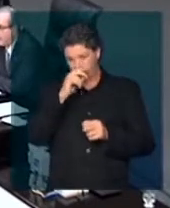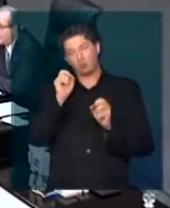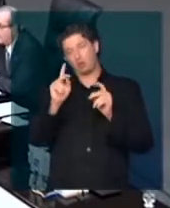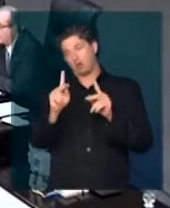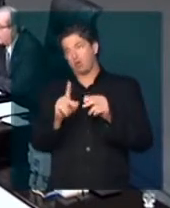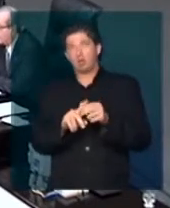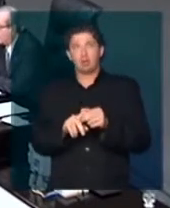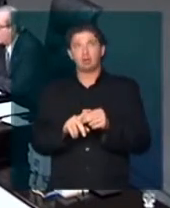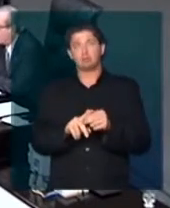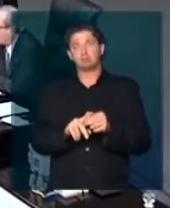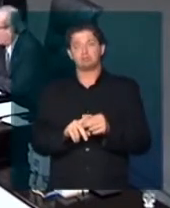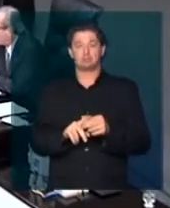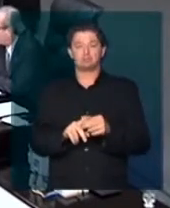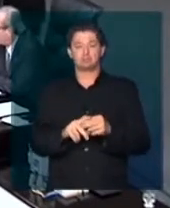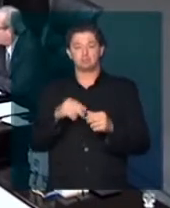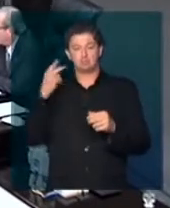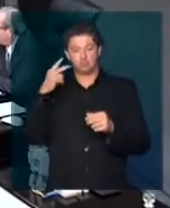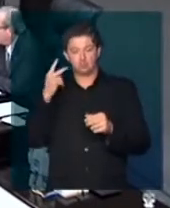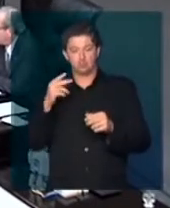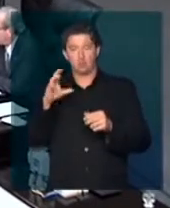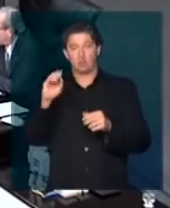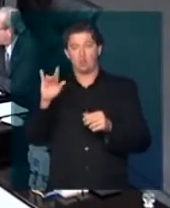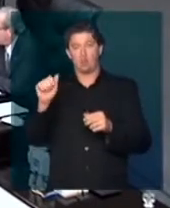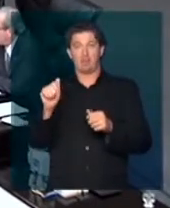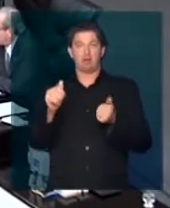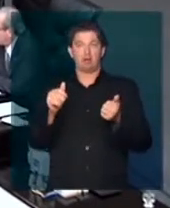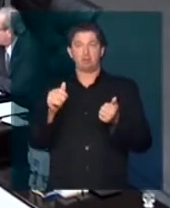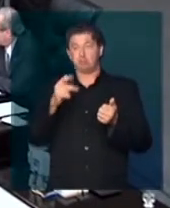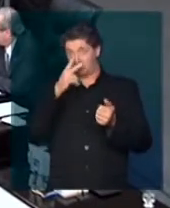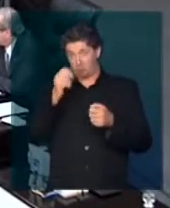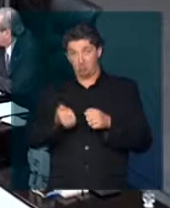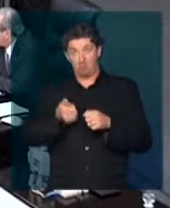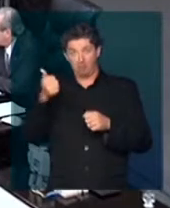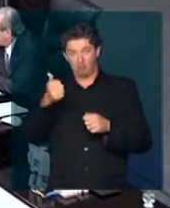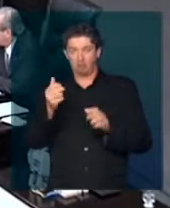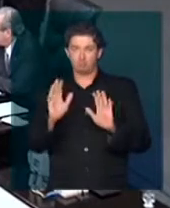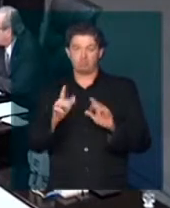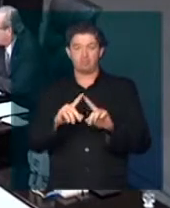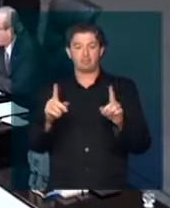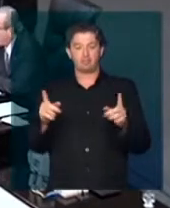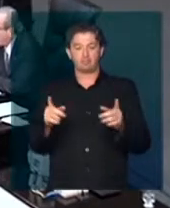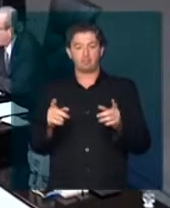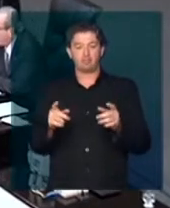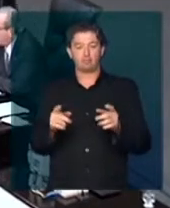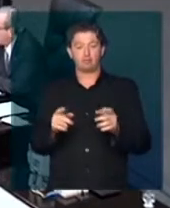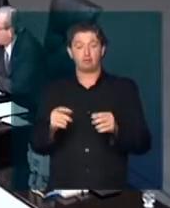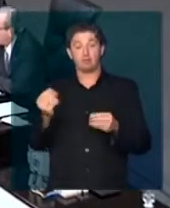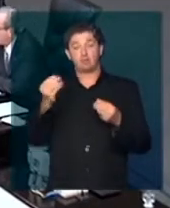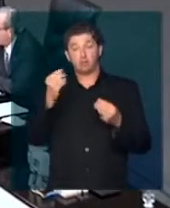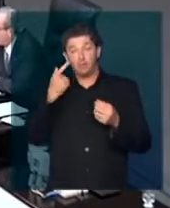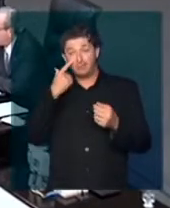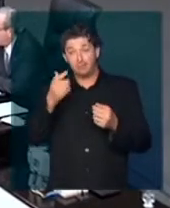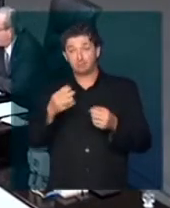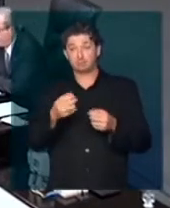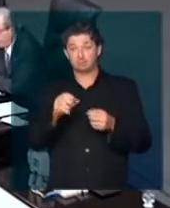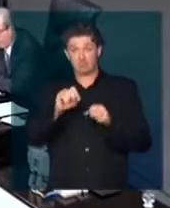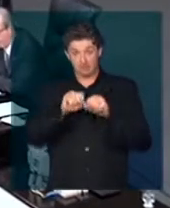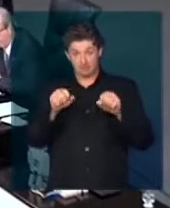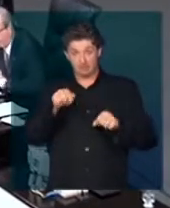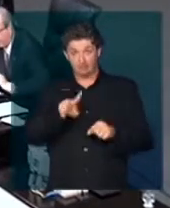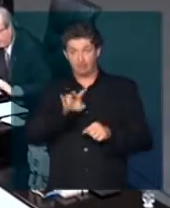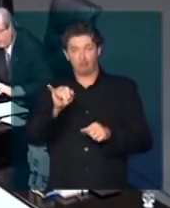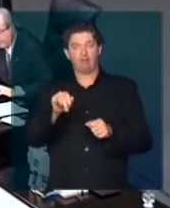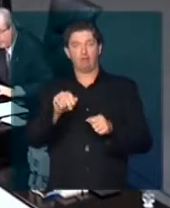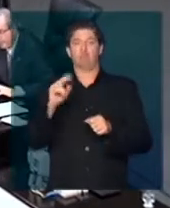que fazer os vereadores de cobaia, não sei se é o melhor caminho, mas a gente se definir que esse é o sistema, ele valerá